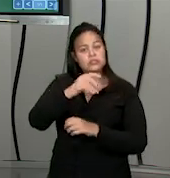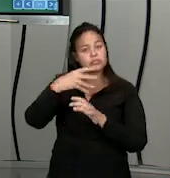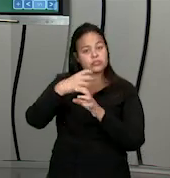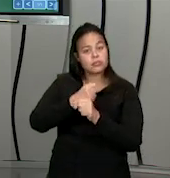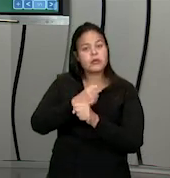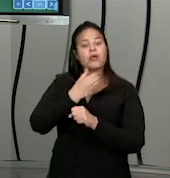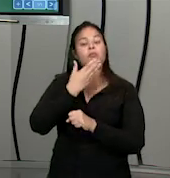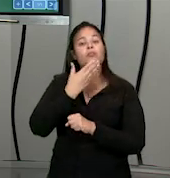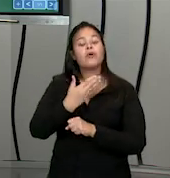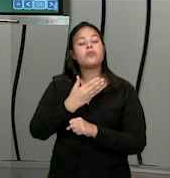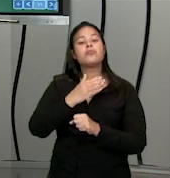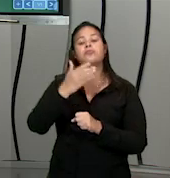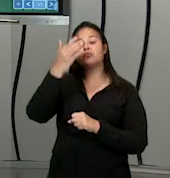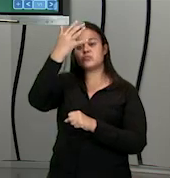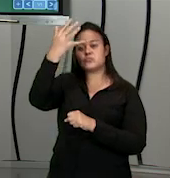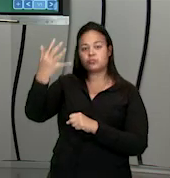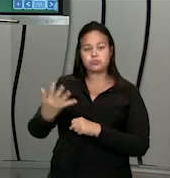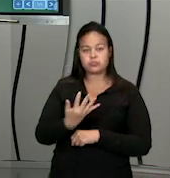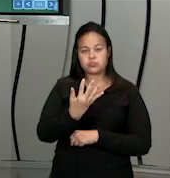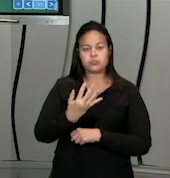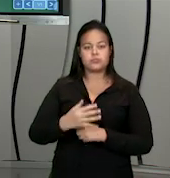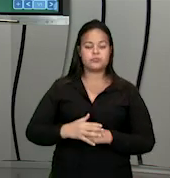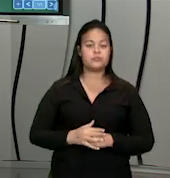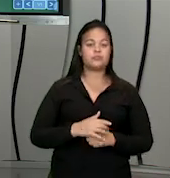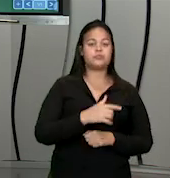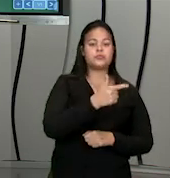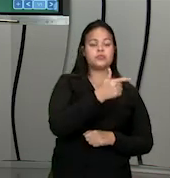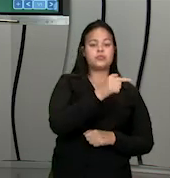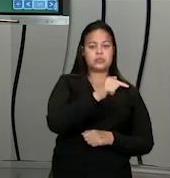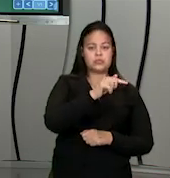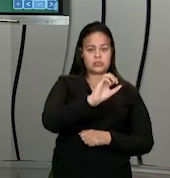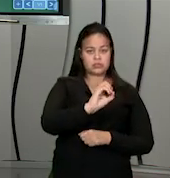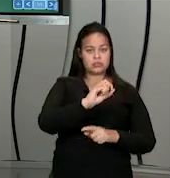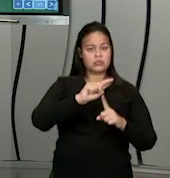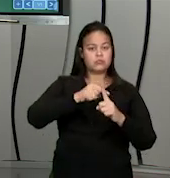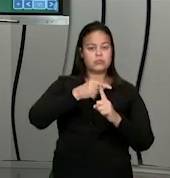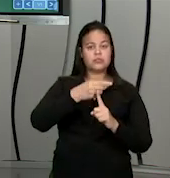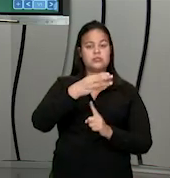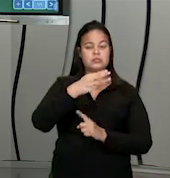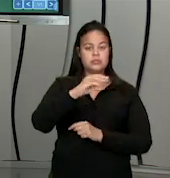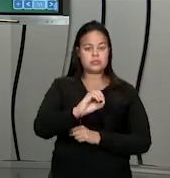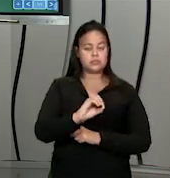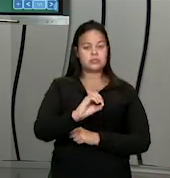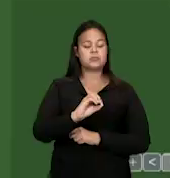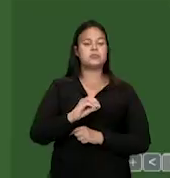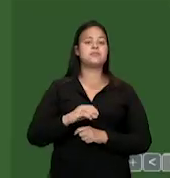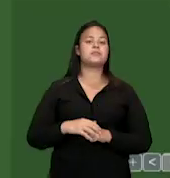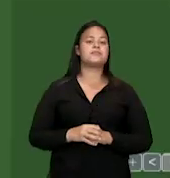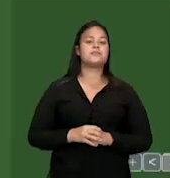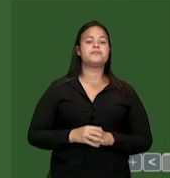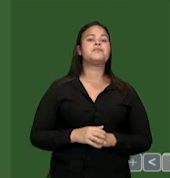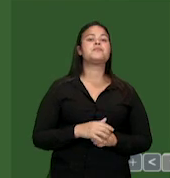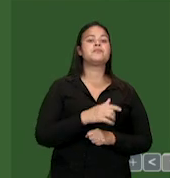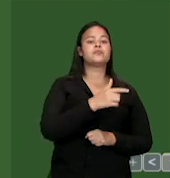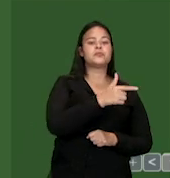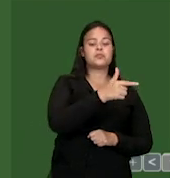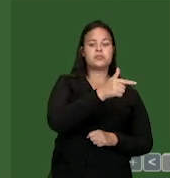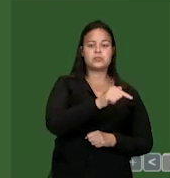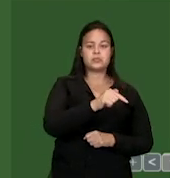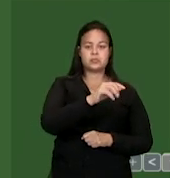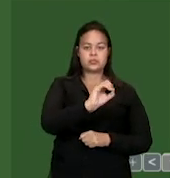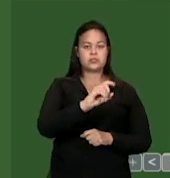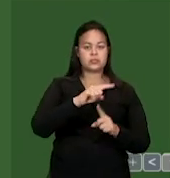somar com esses valores. Então vamos lá. 270 mais 30, 270 mais